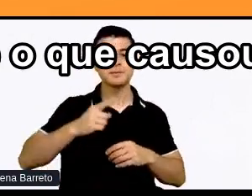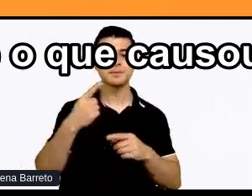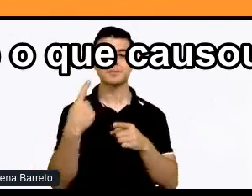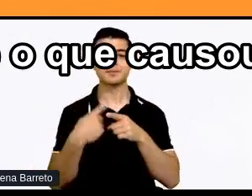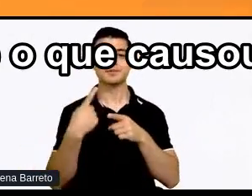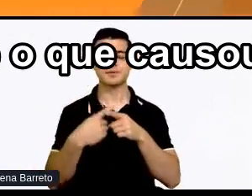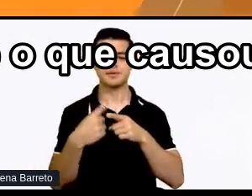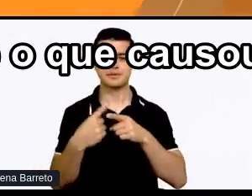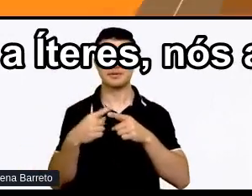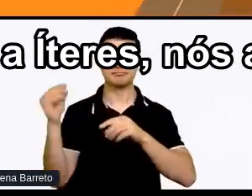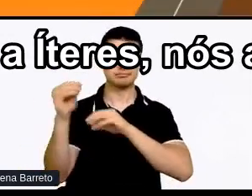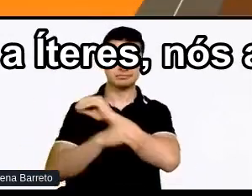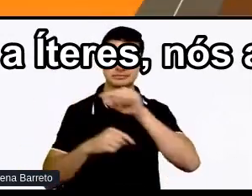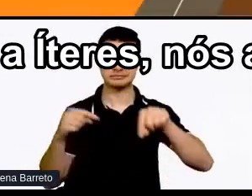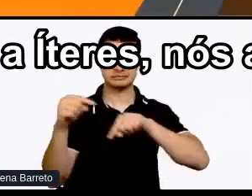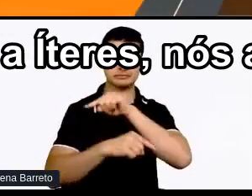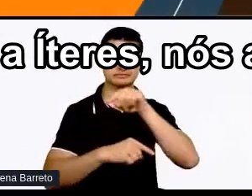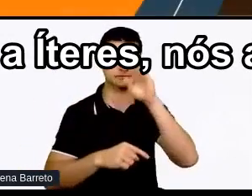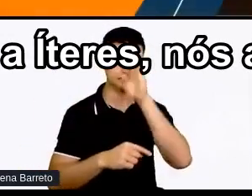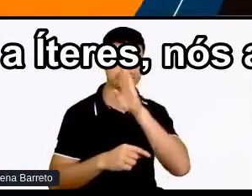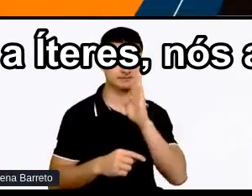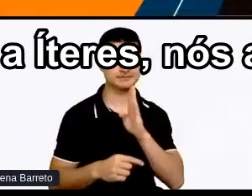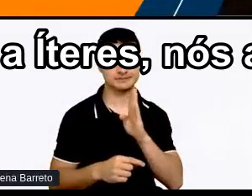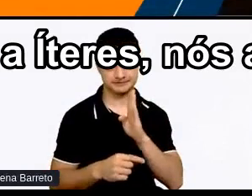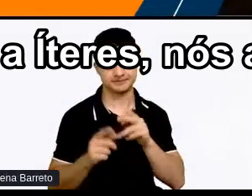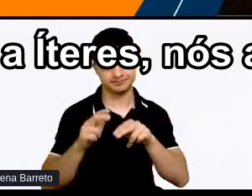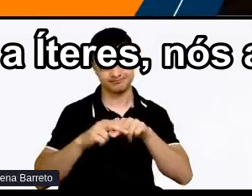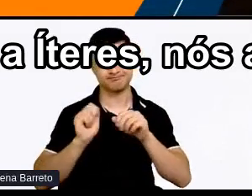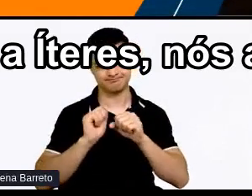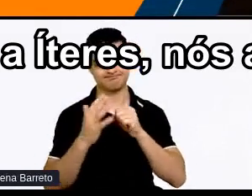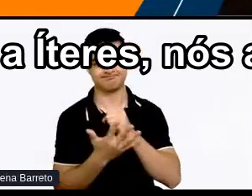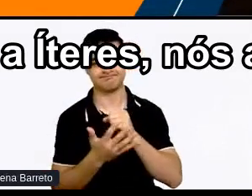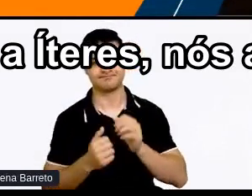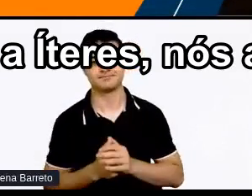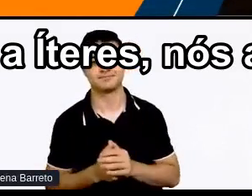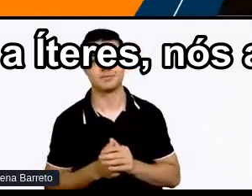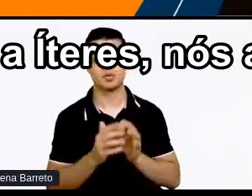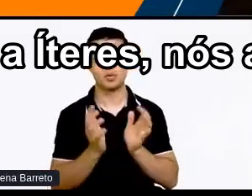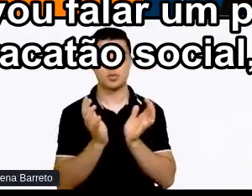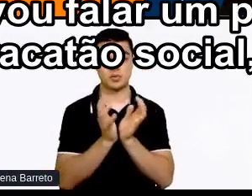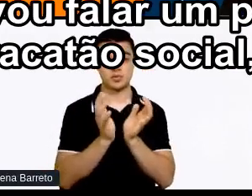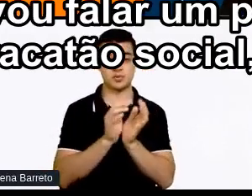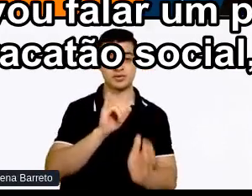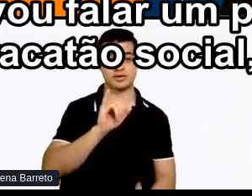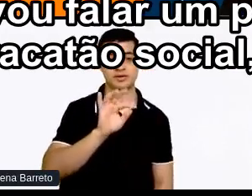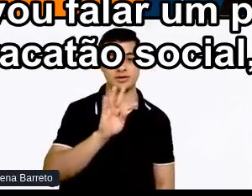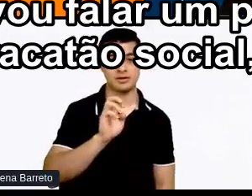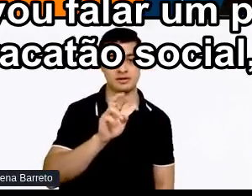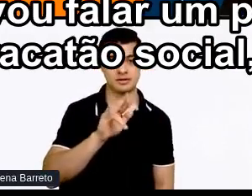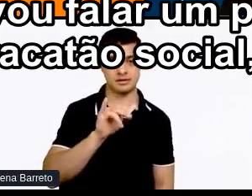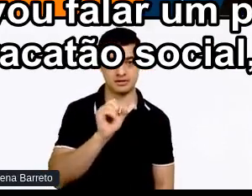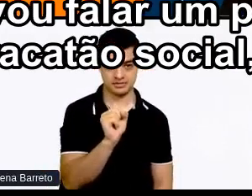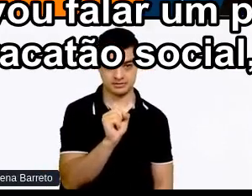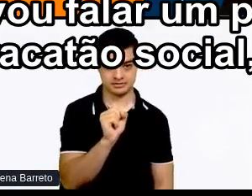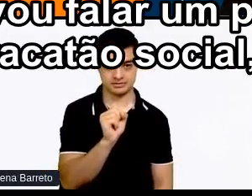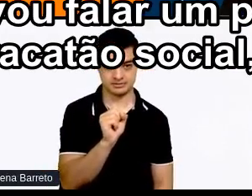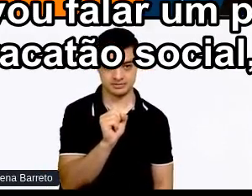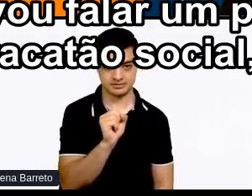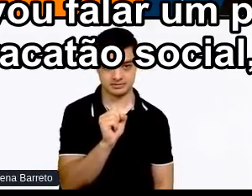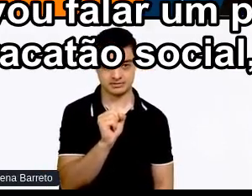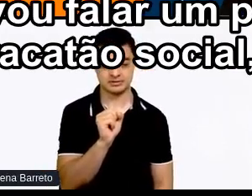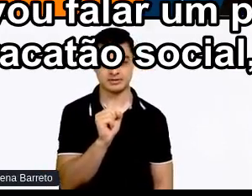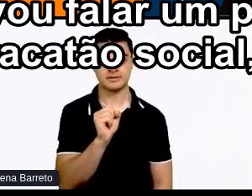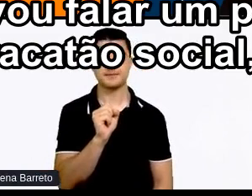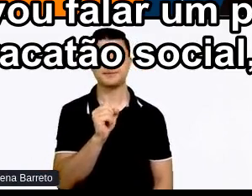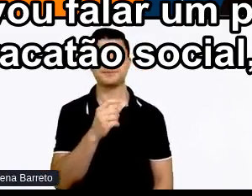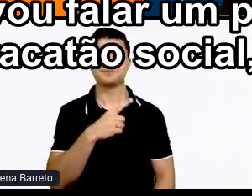de pessoas refugiadas. E para isso a Iteris, nós ampliamos o nosso projeto, e eu vou falar um pouco mais dele, que é o Hackathon